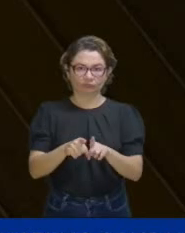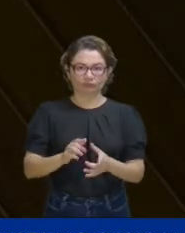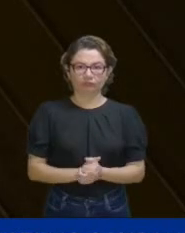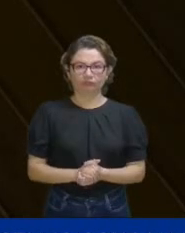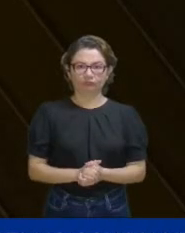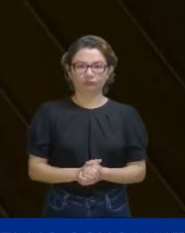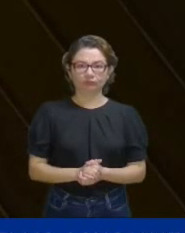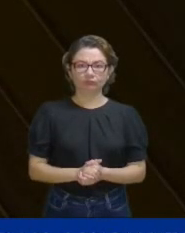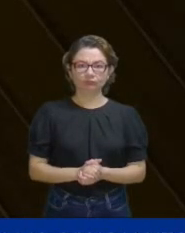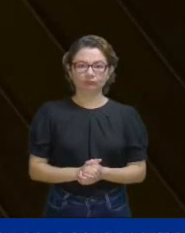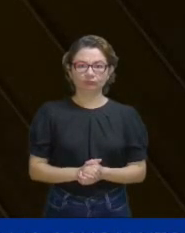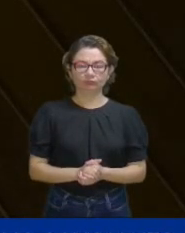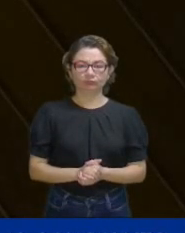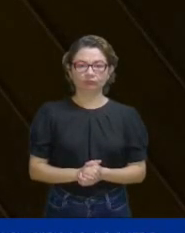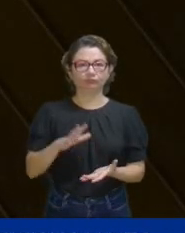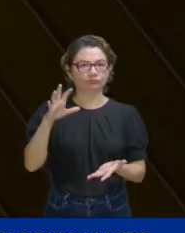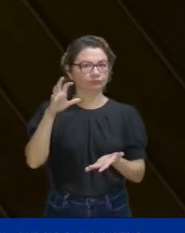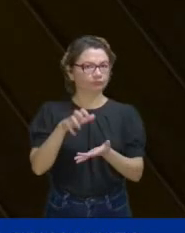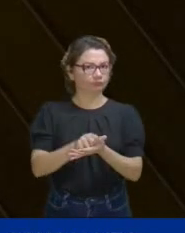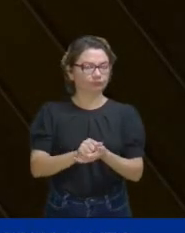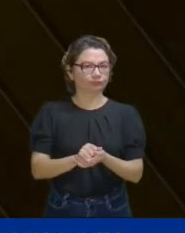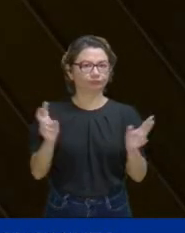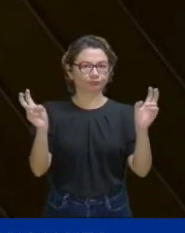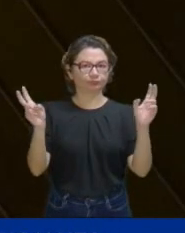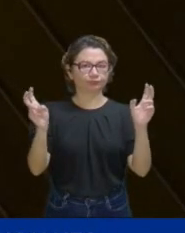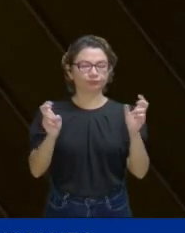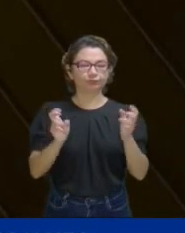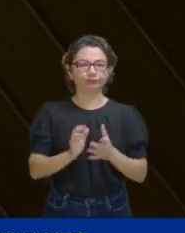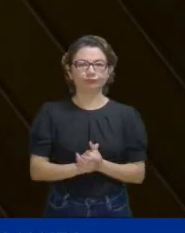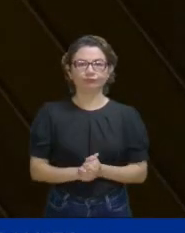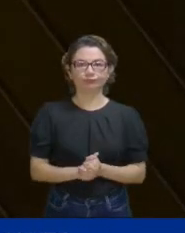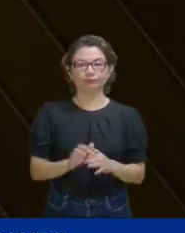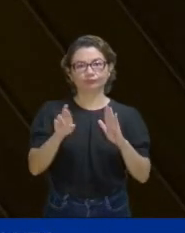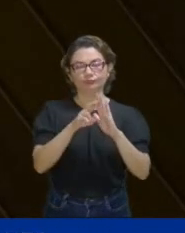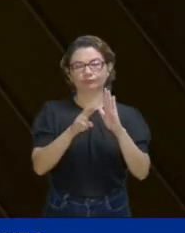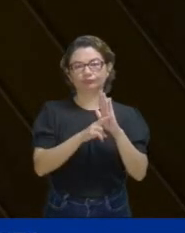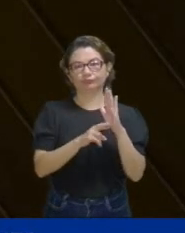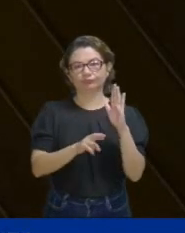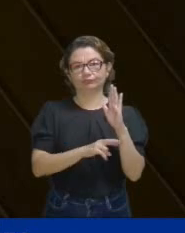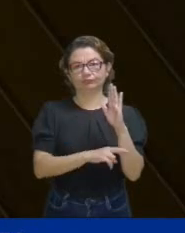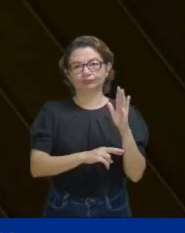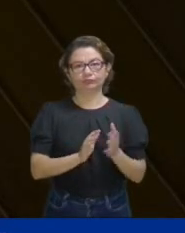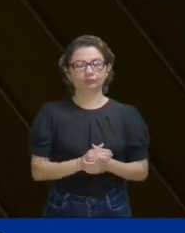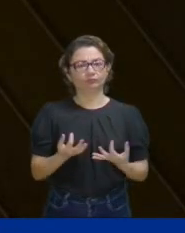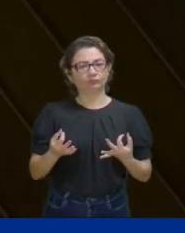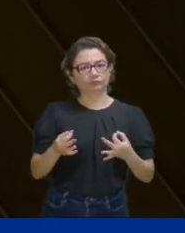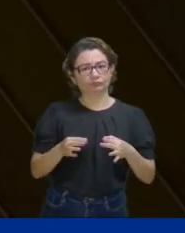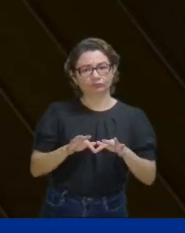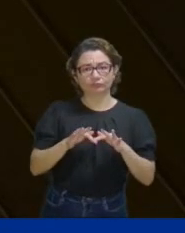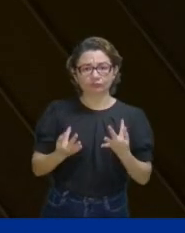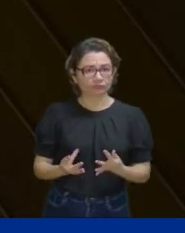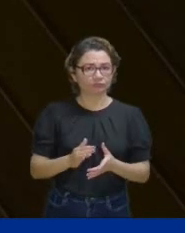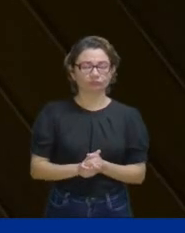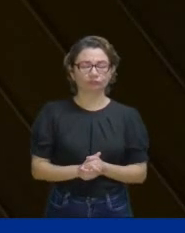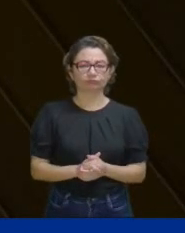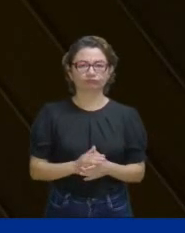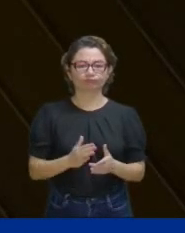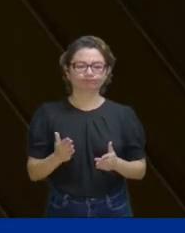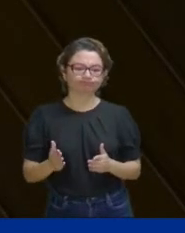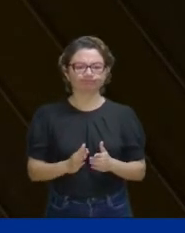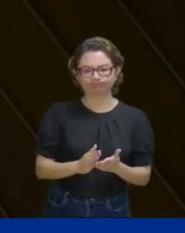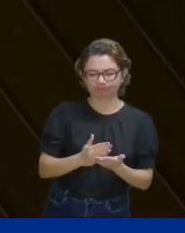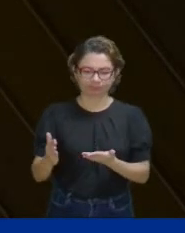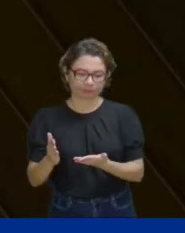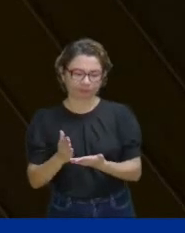acerca desse dispositivo, foi registrado que, abro aspas, a regra possui interpretação simples e não admite margem ou